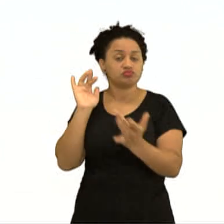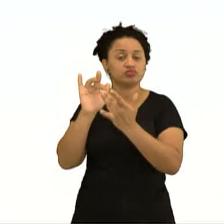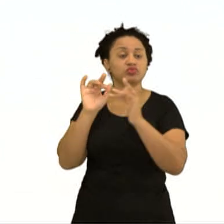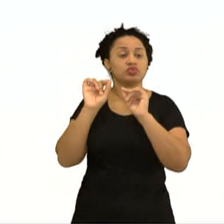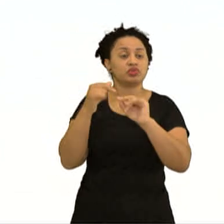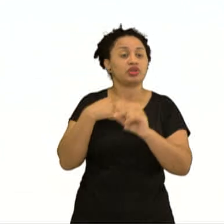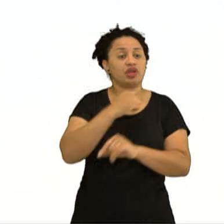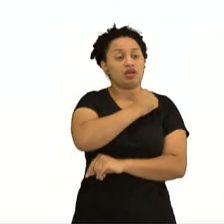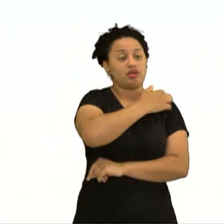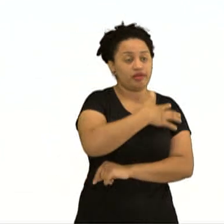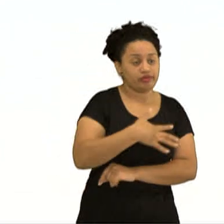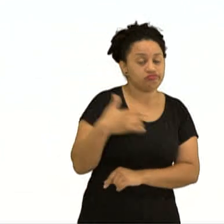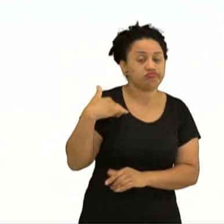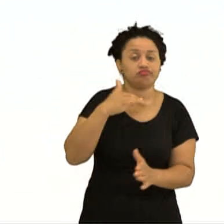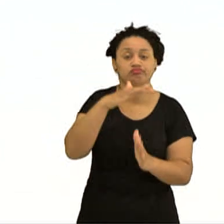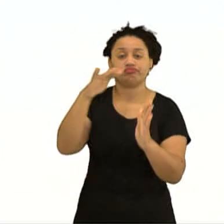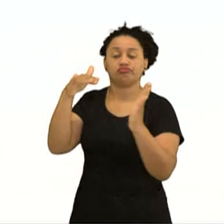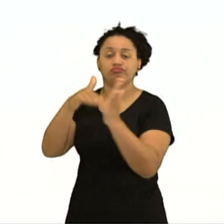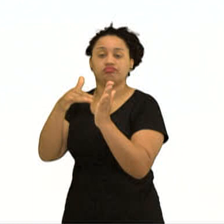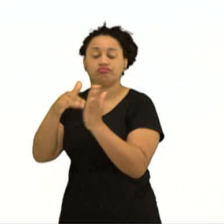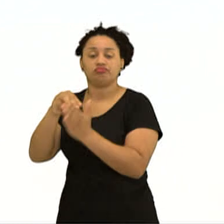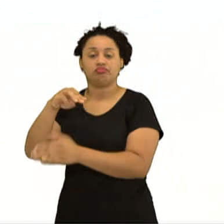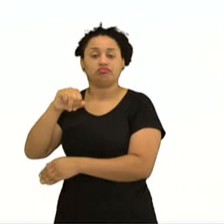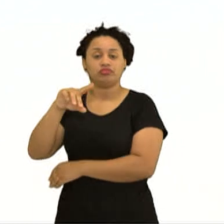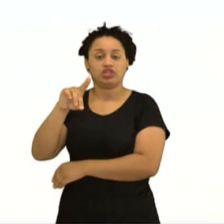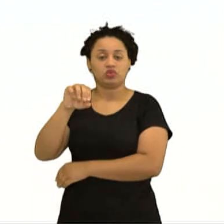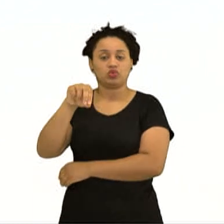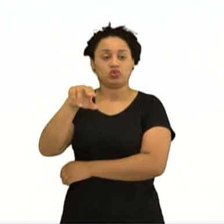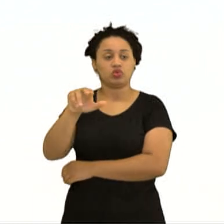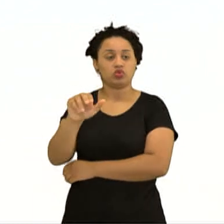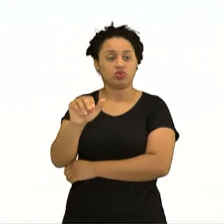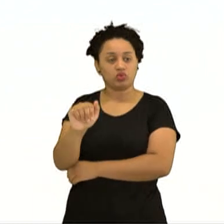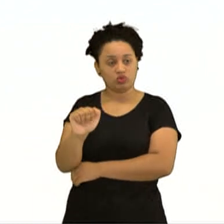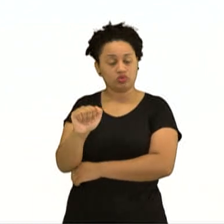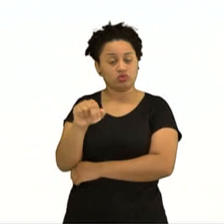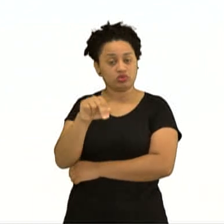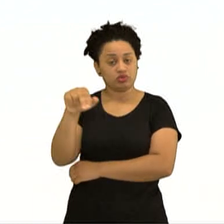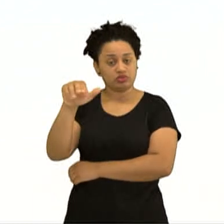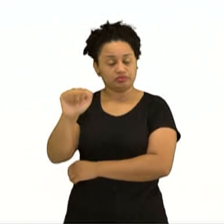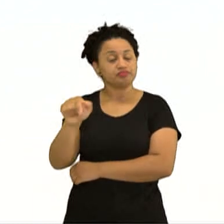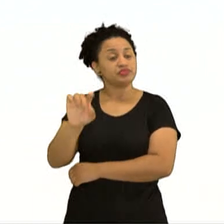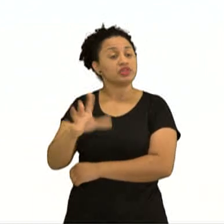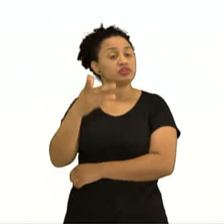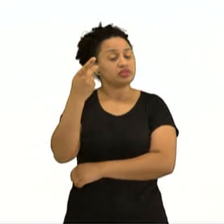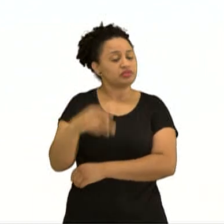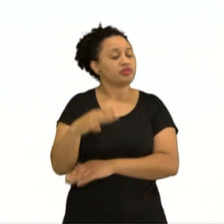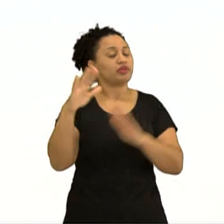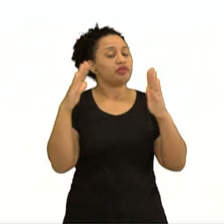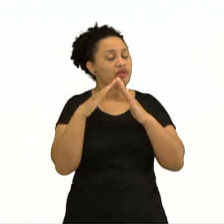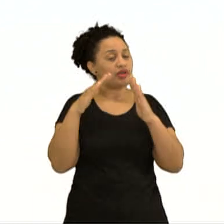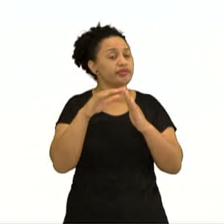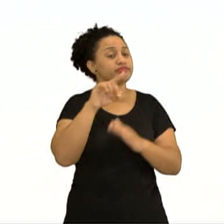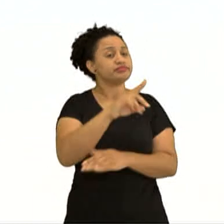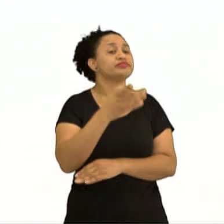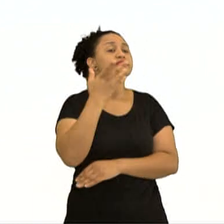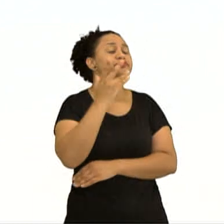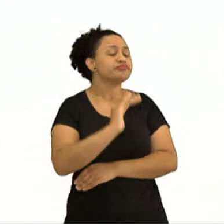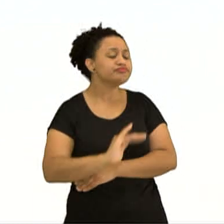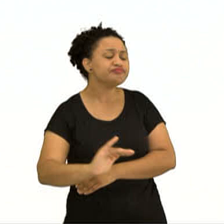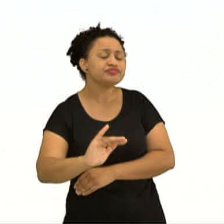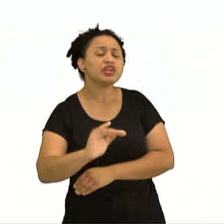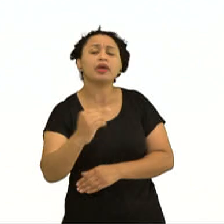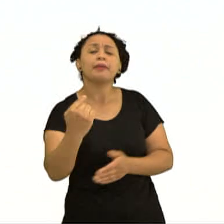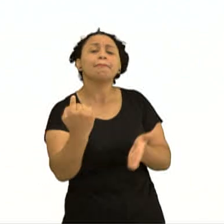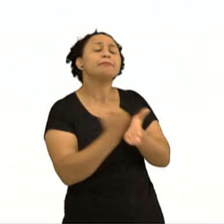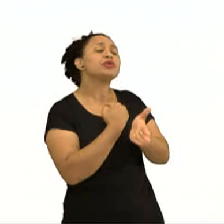de Aristóteles a Madonna. Isso surgiu aqui em casa quando ele, ainda muito pequeno, me perguntou